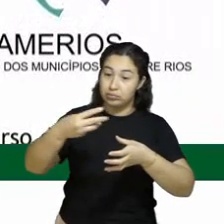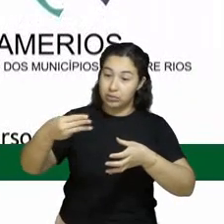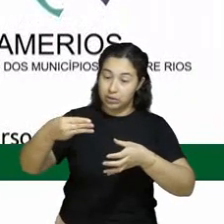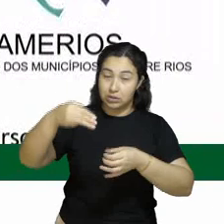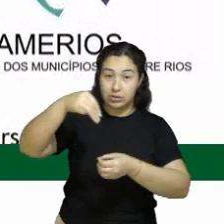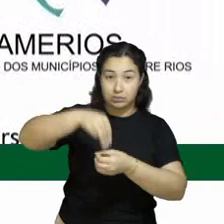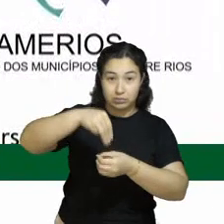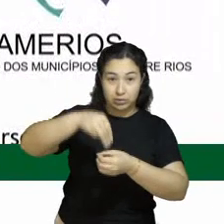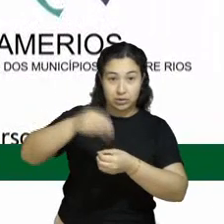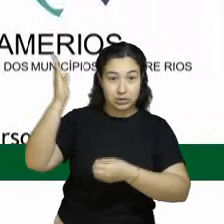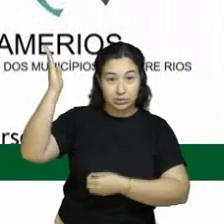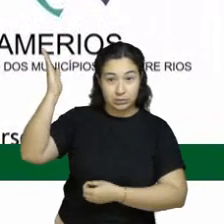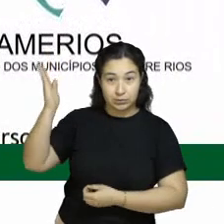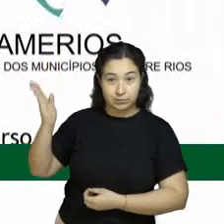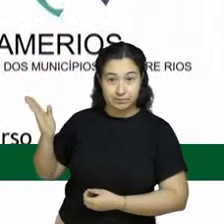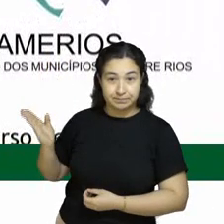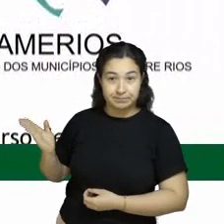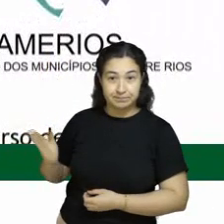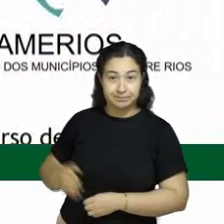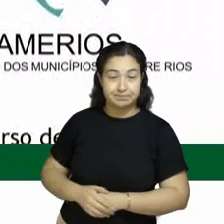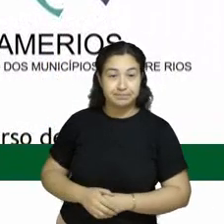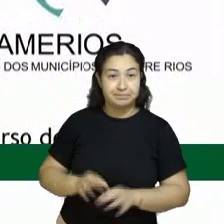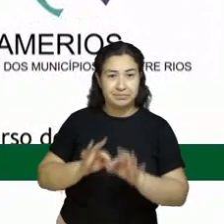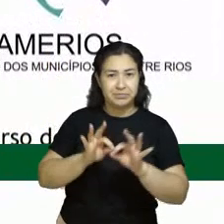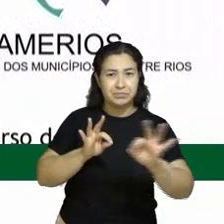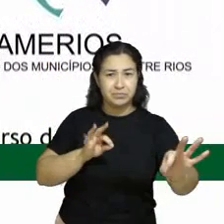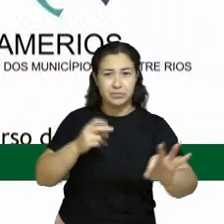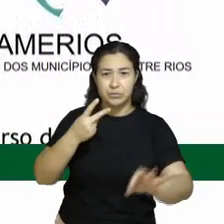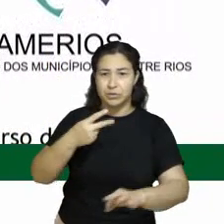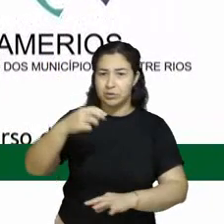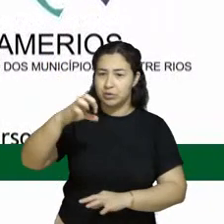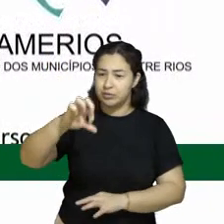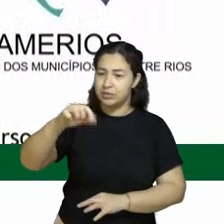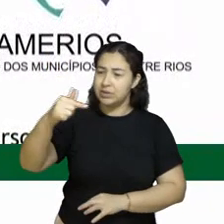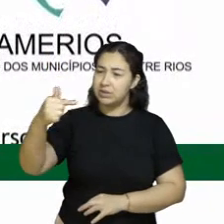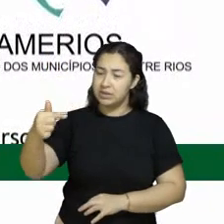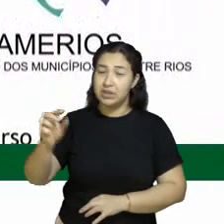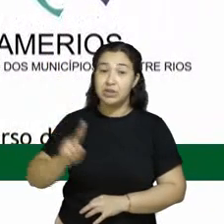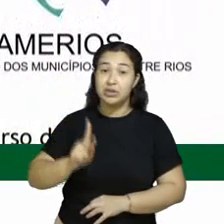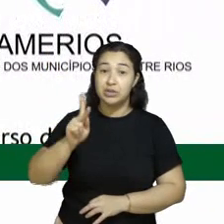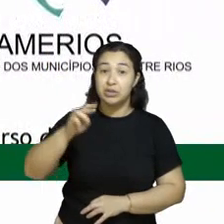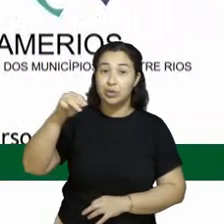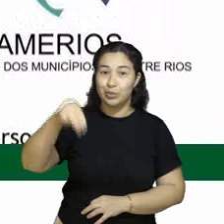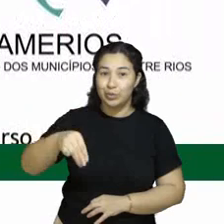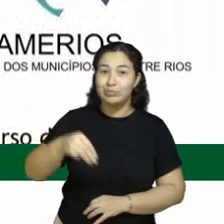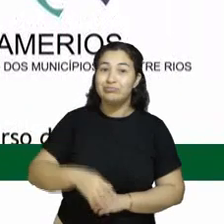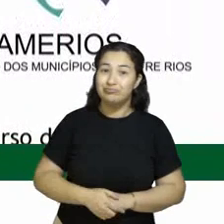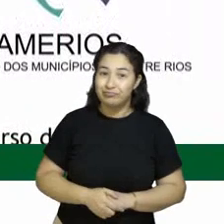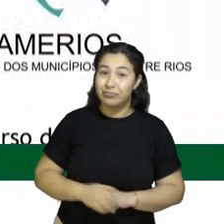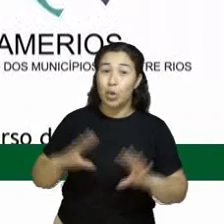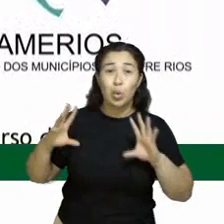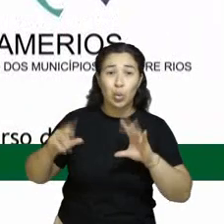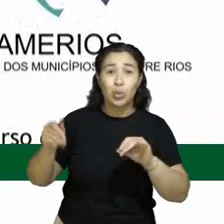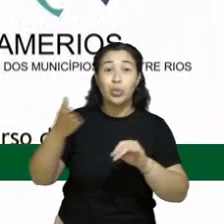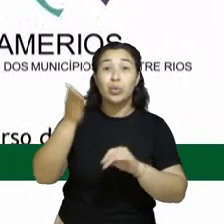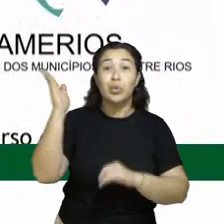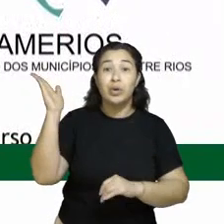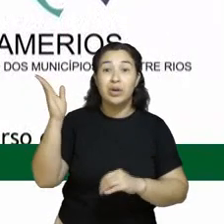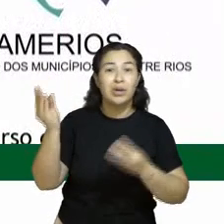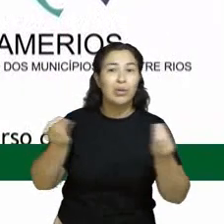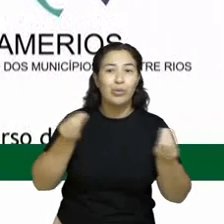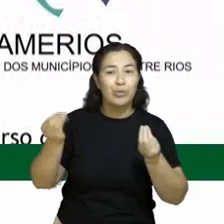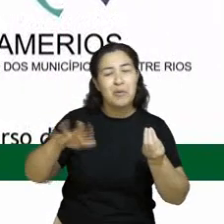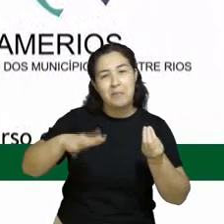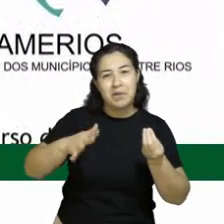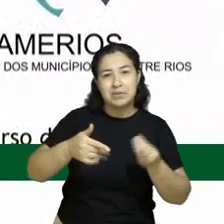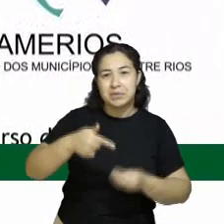cicloturismo, um roteiro aí de distância de 297 quilômetros, e para percorrer todo esse traçado aí em torno de 6 a